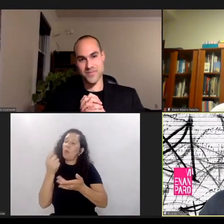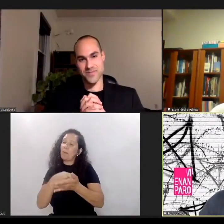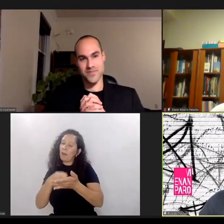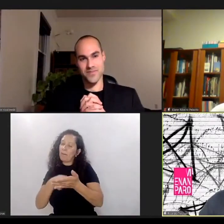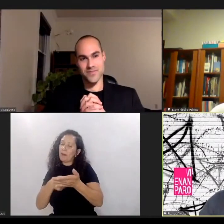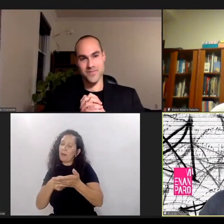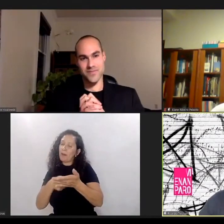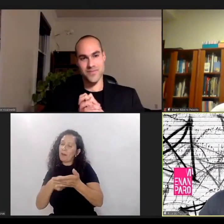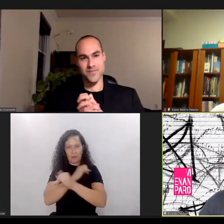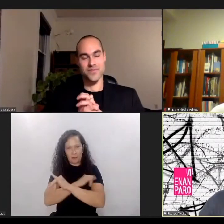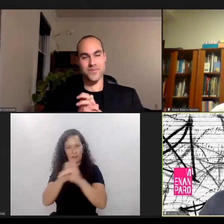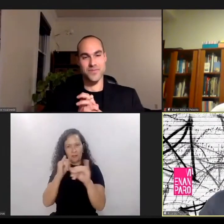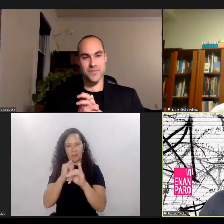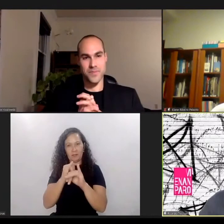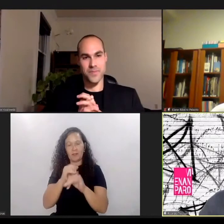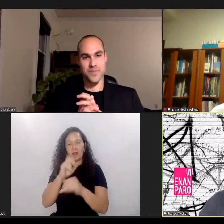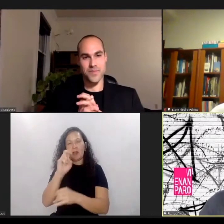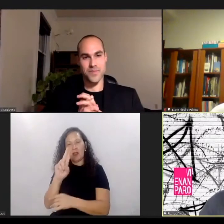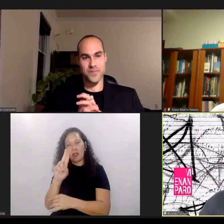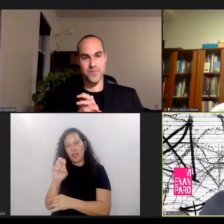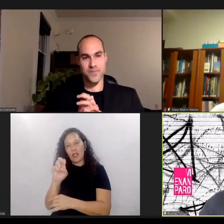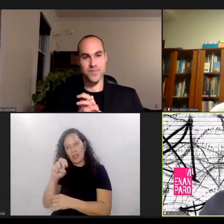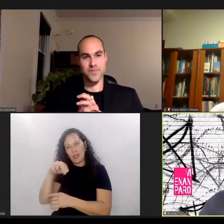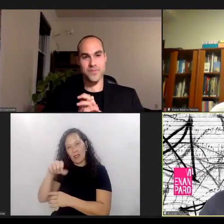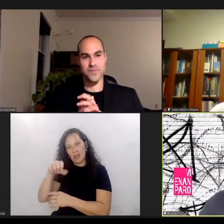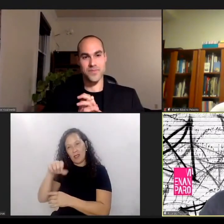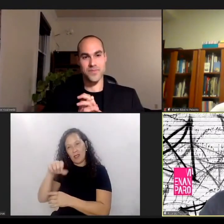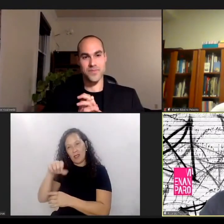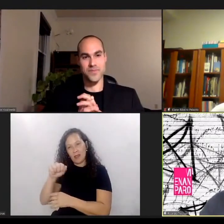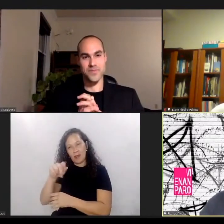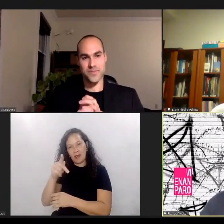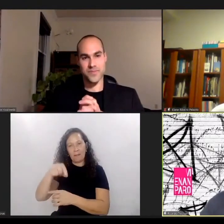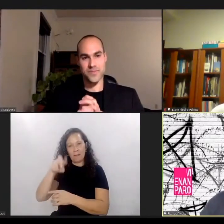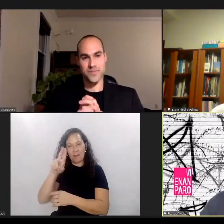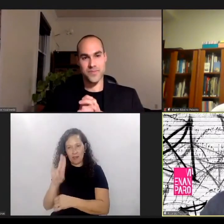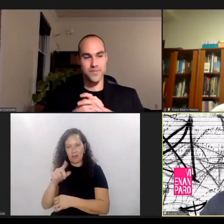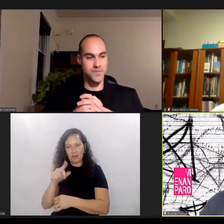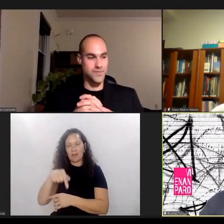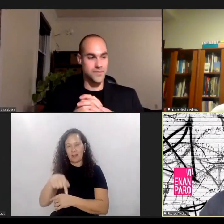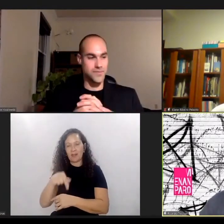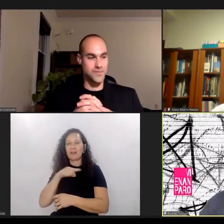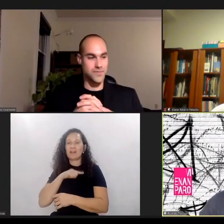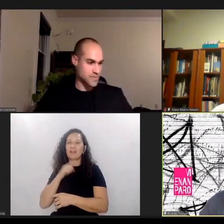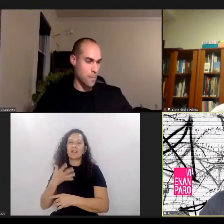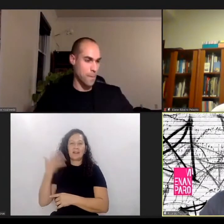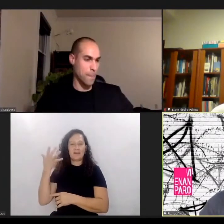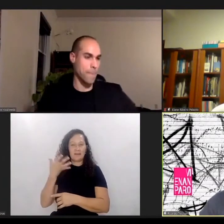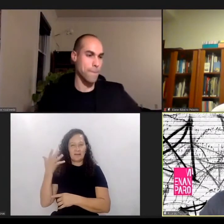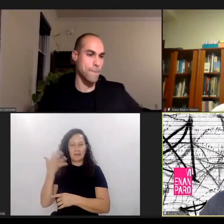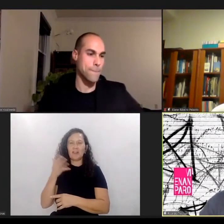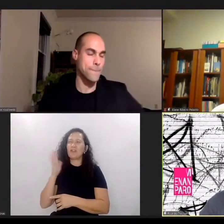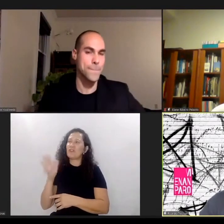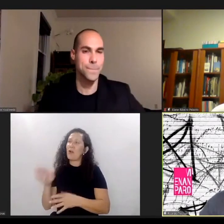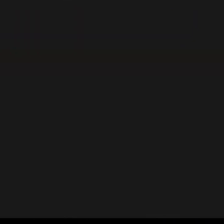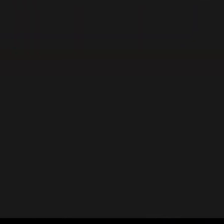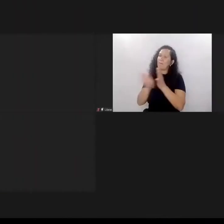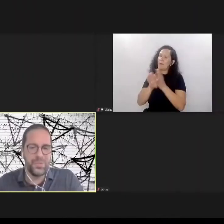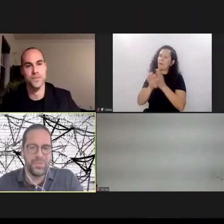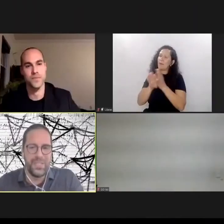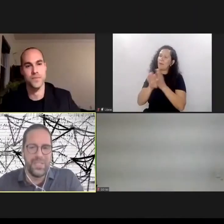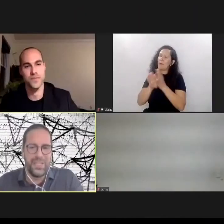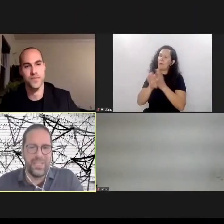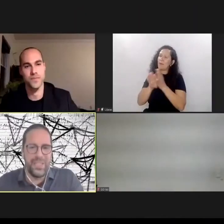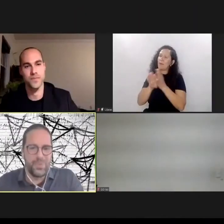as palestras que teremos no evento. Então, ele já encaminhou o livro, o